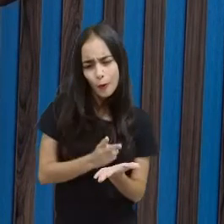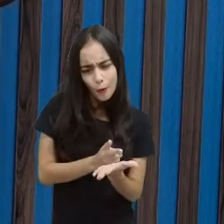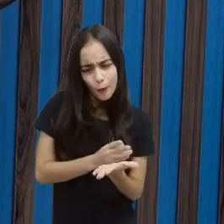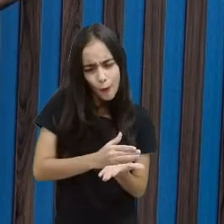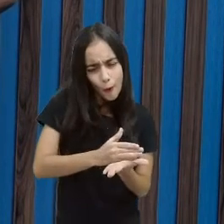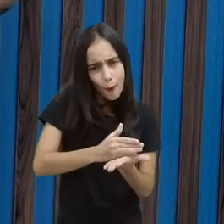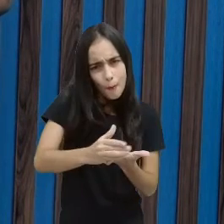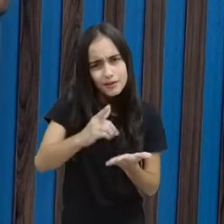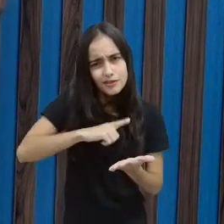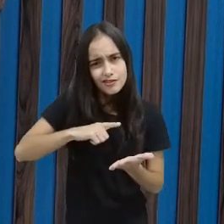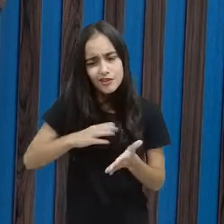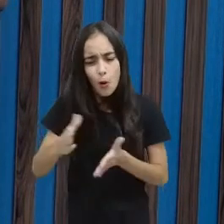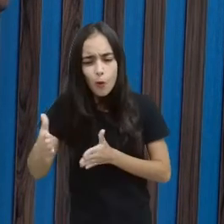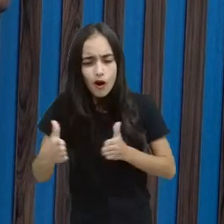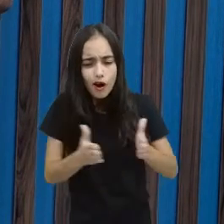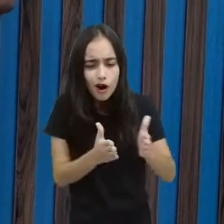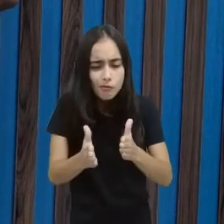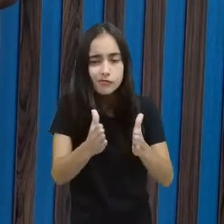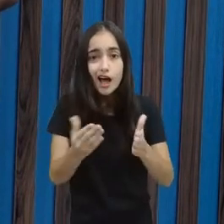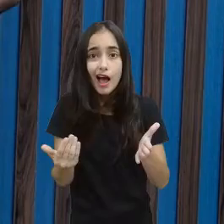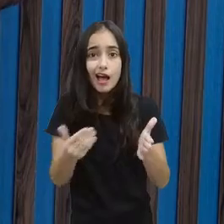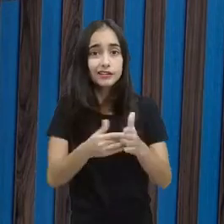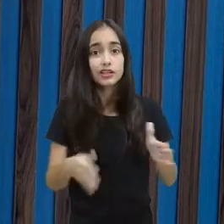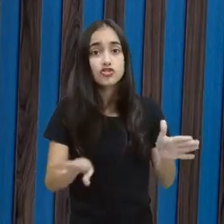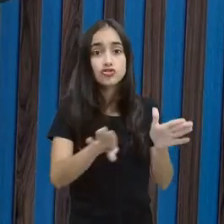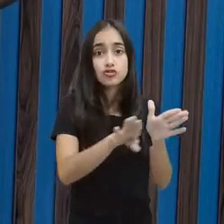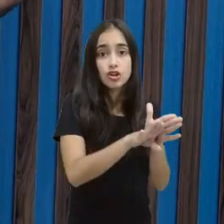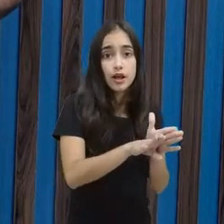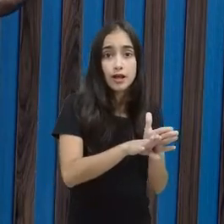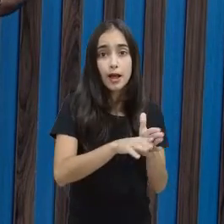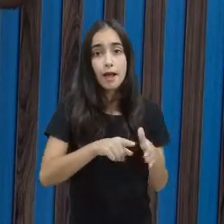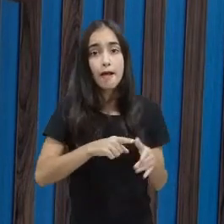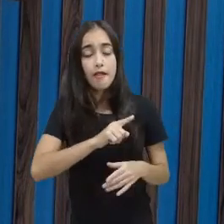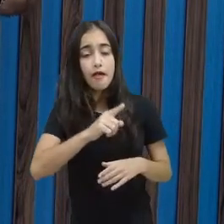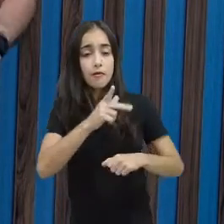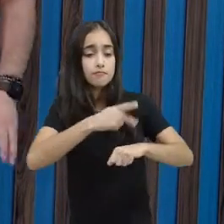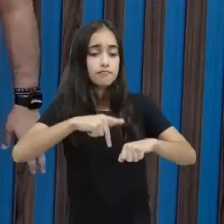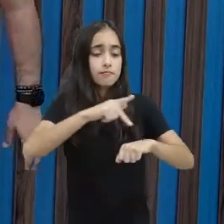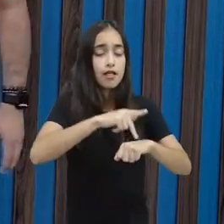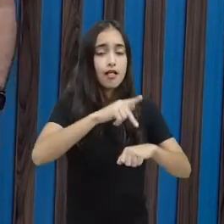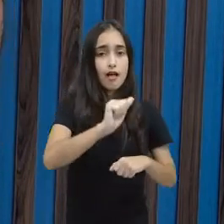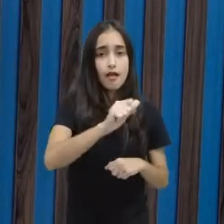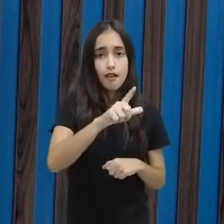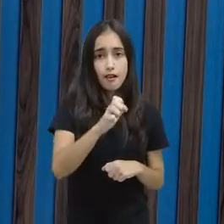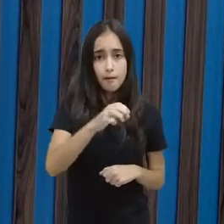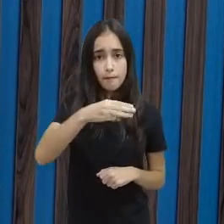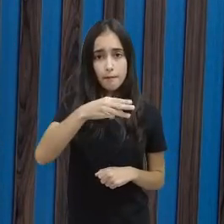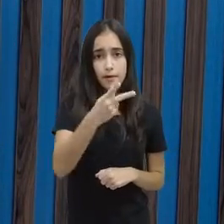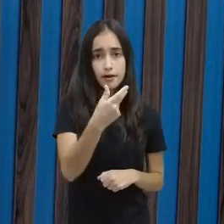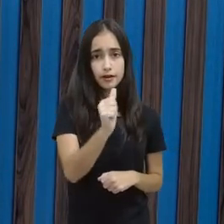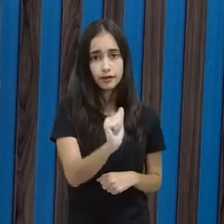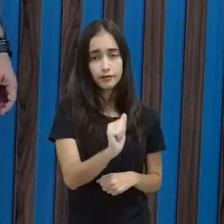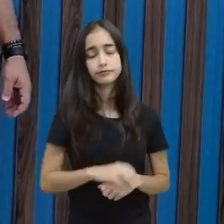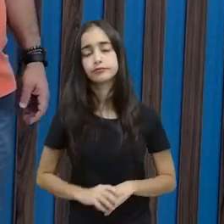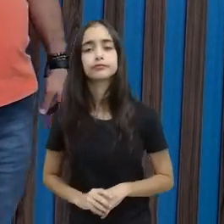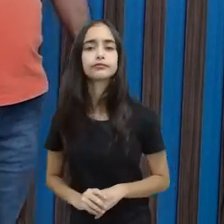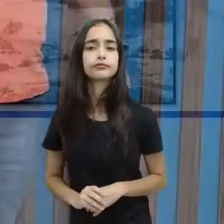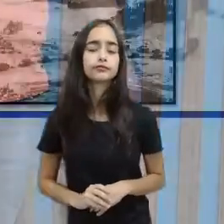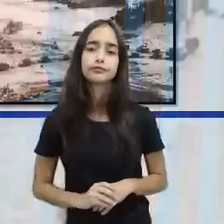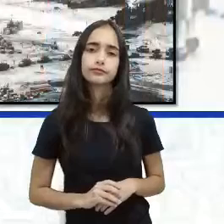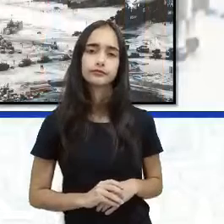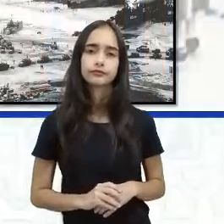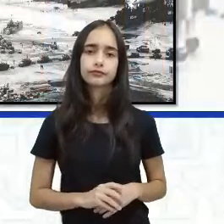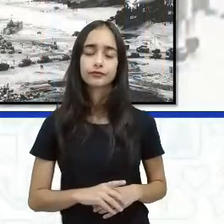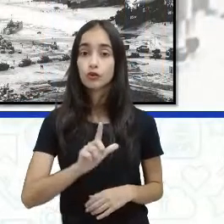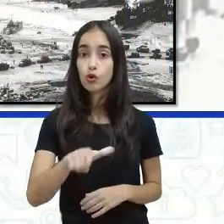para começar a se direcionar até a Alemanha, ocupar a Alemanha, né, a Alemanha nazista. Né? Aí, outra coisa que a